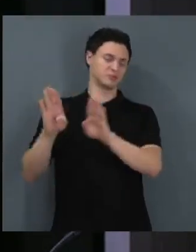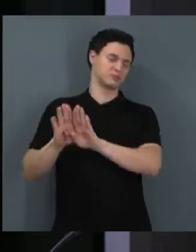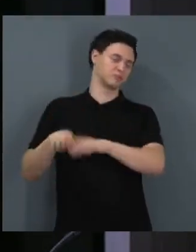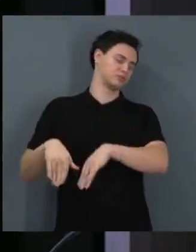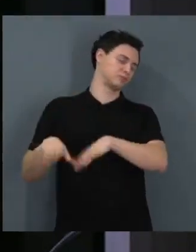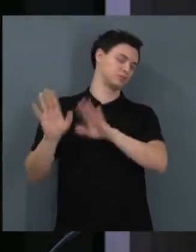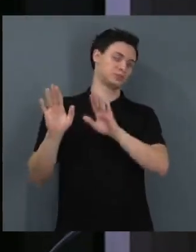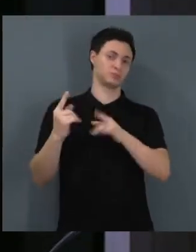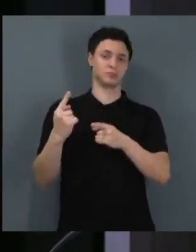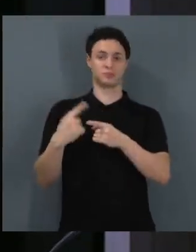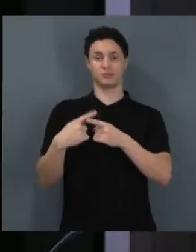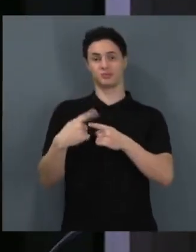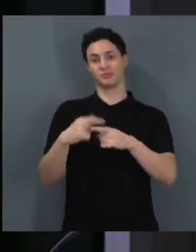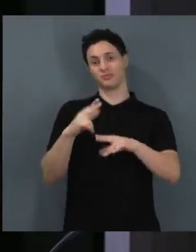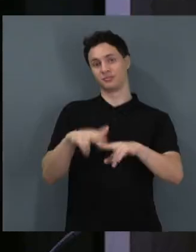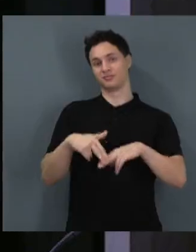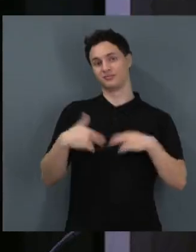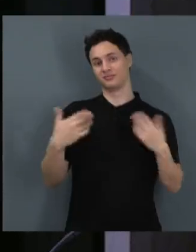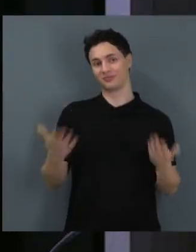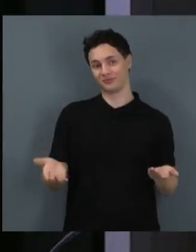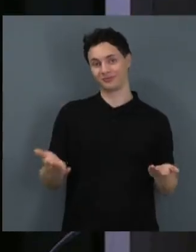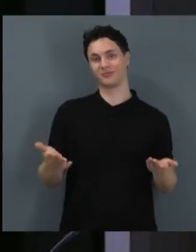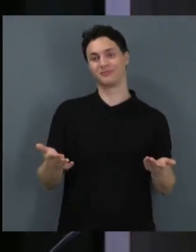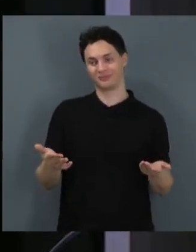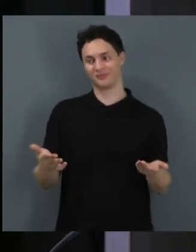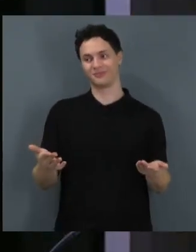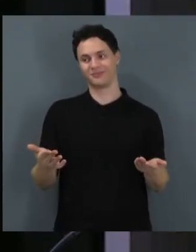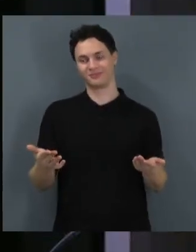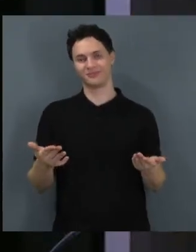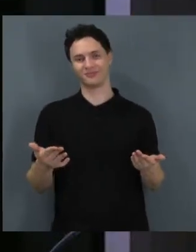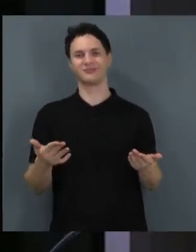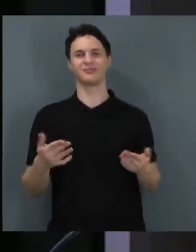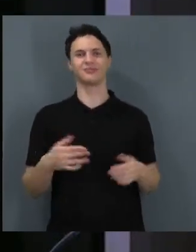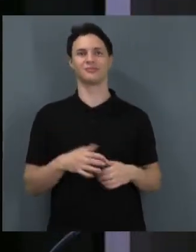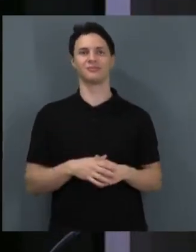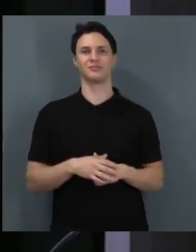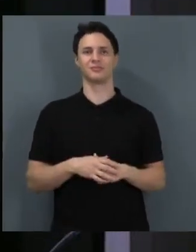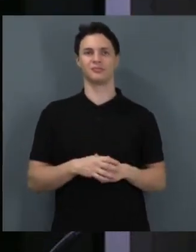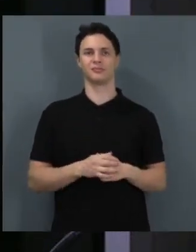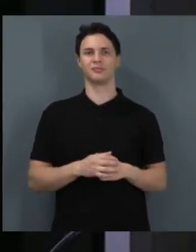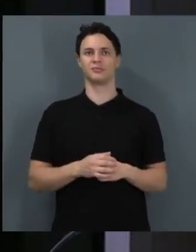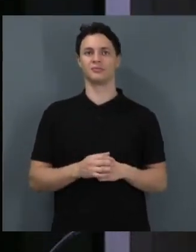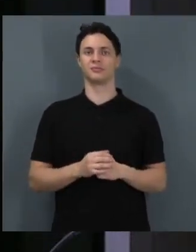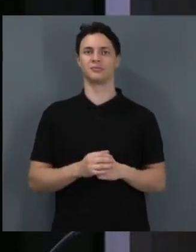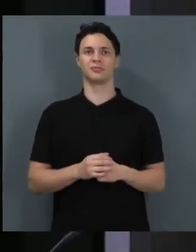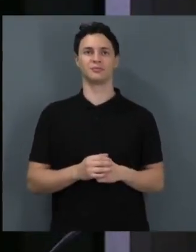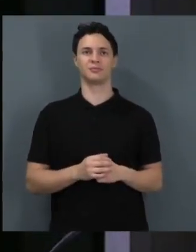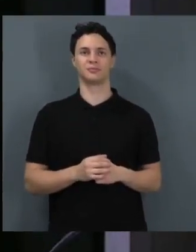luz. Por isso, senhores senadores,